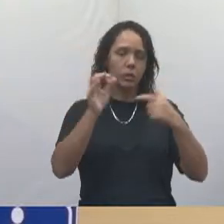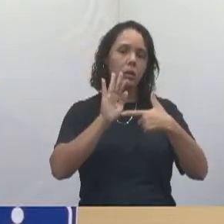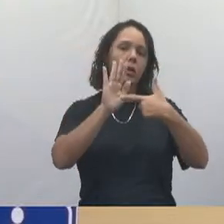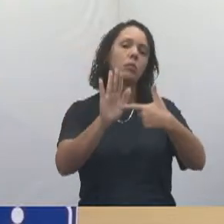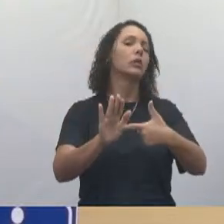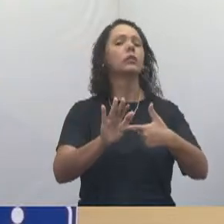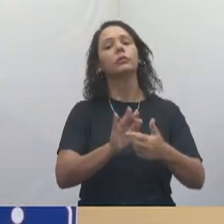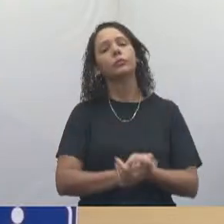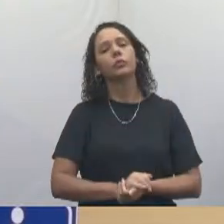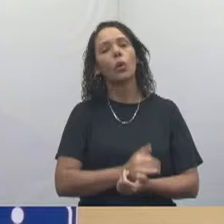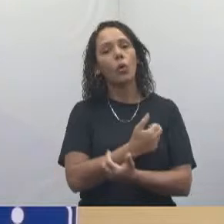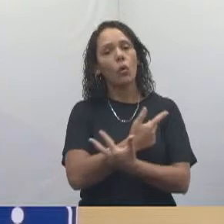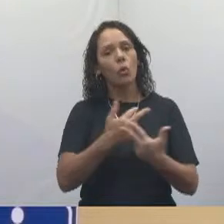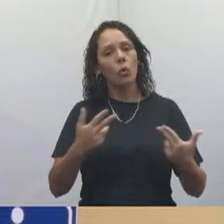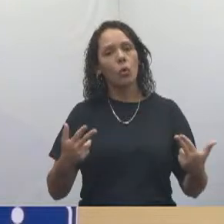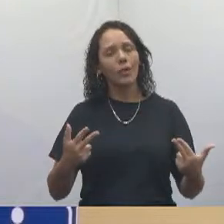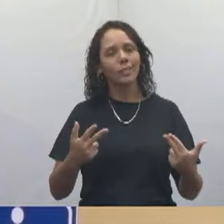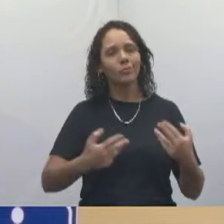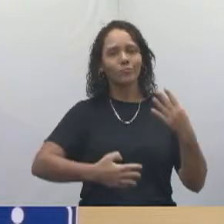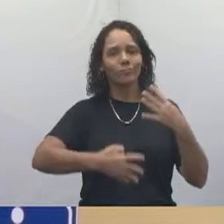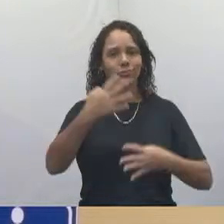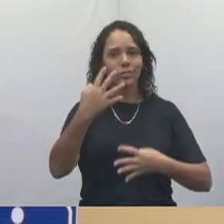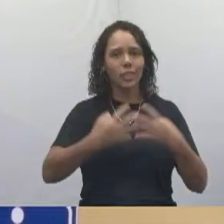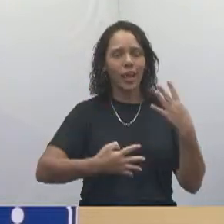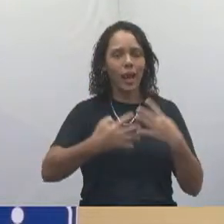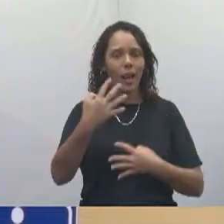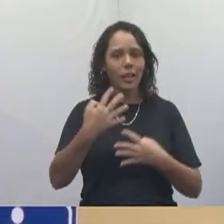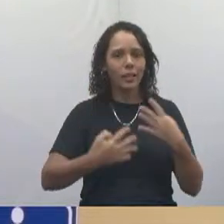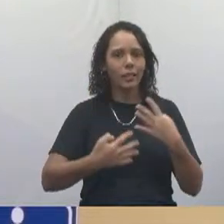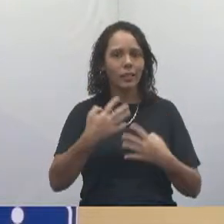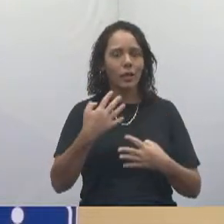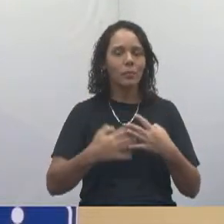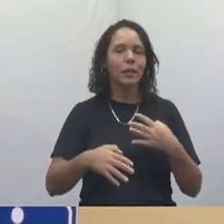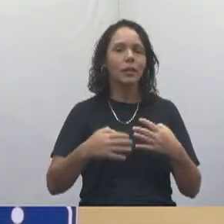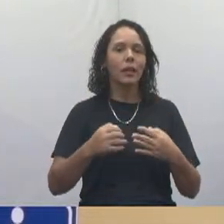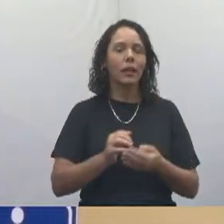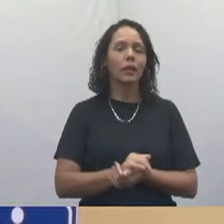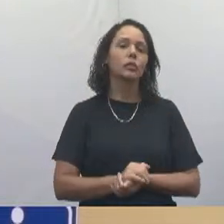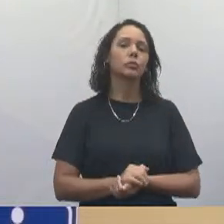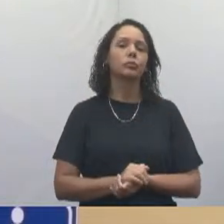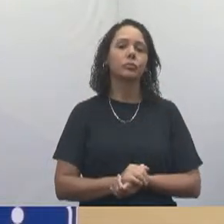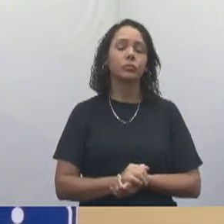Ocorrências que prejudicaram o indicador relacionados a audiências públicas,